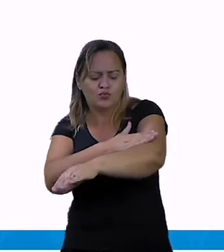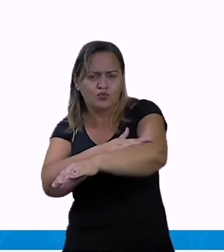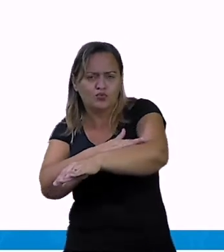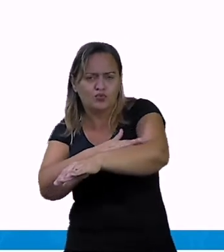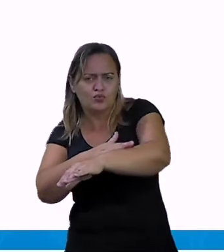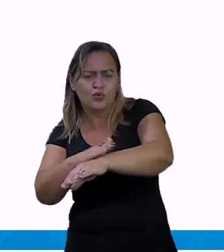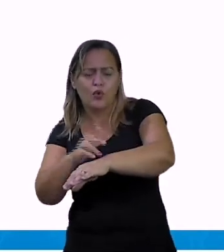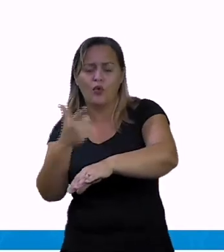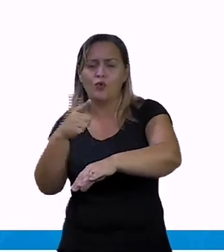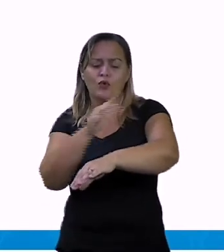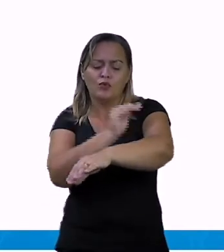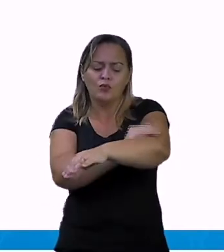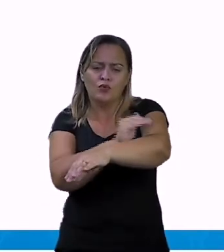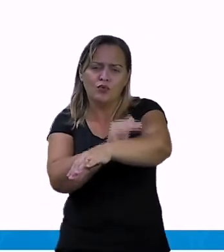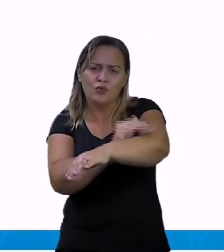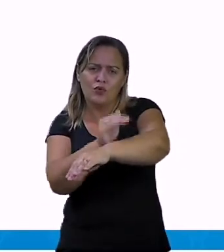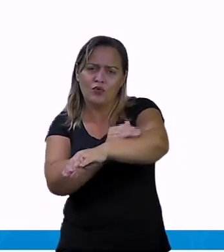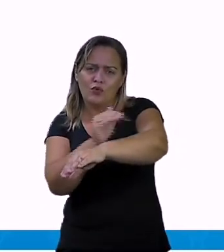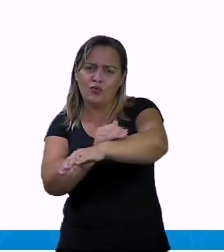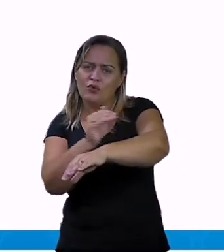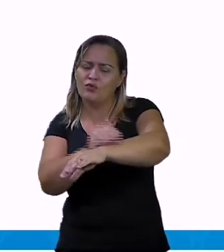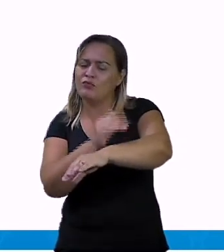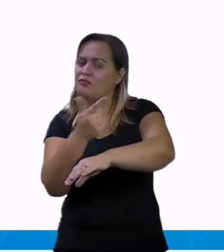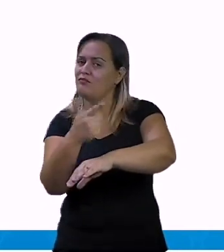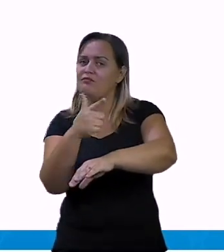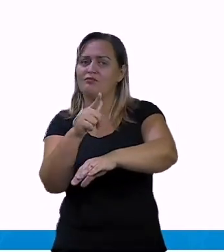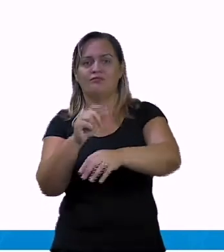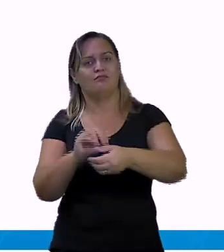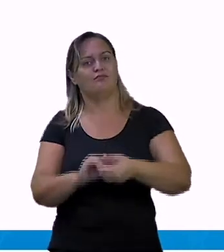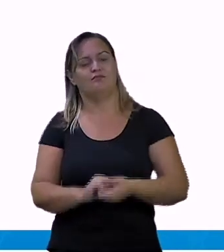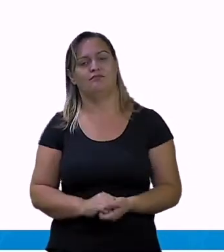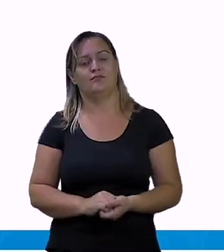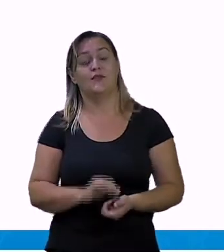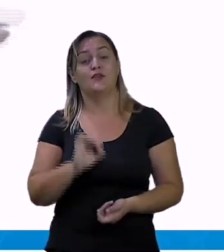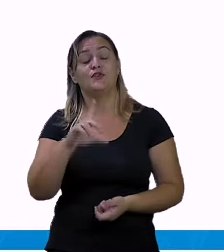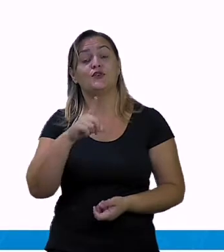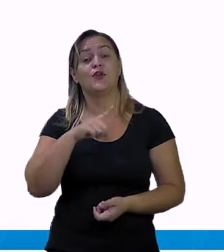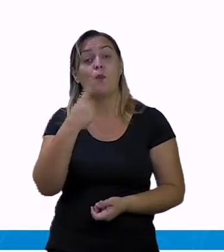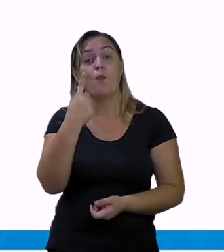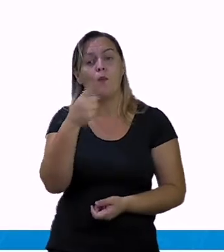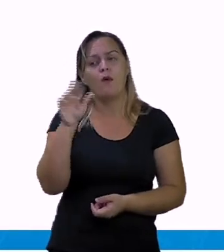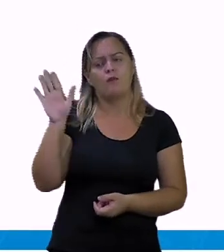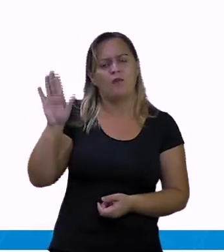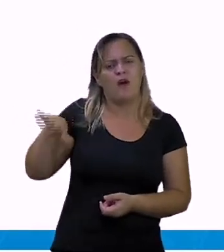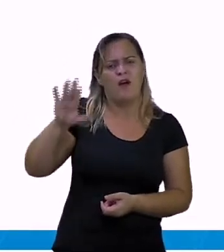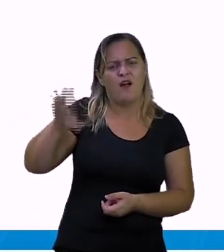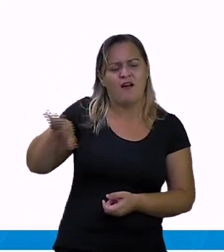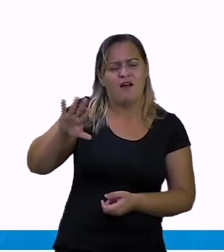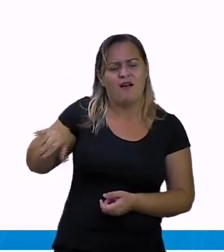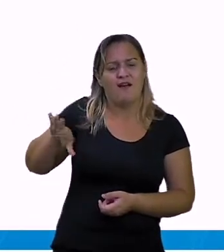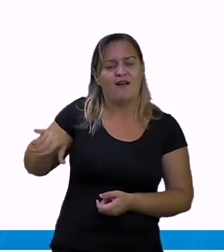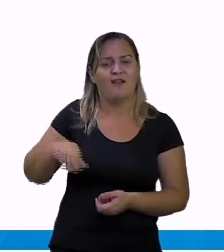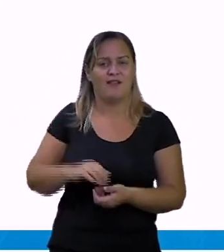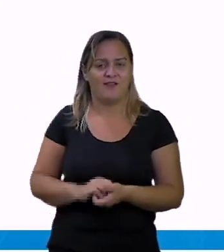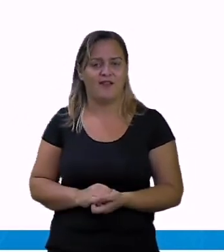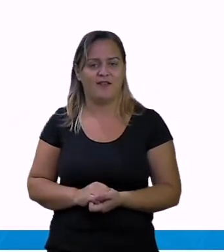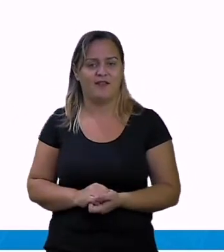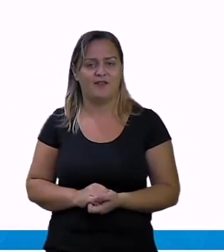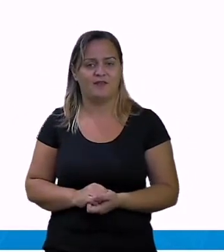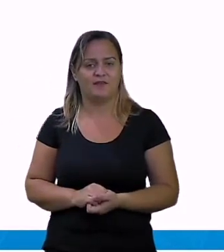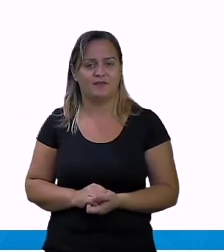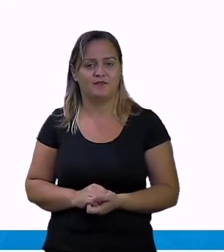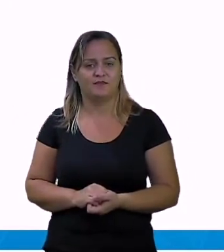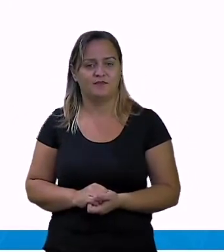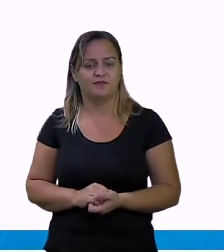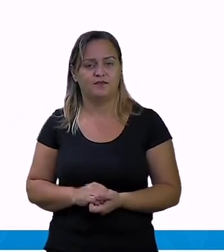apresentam mandíbula e possuem uma única nadadeira. Percebem como que o nosso peixe aqui, ó, ele